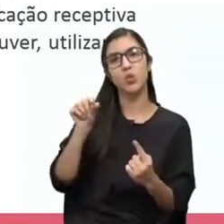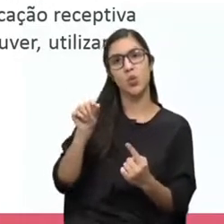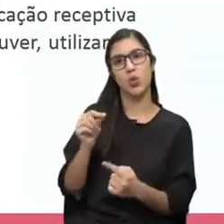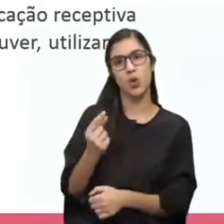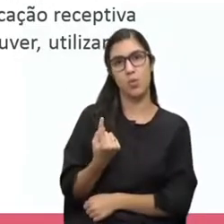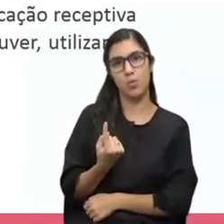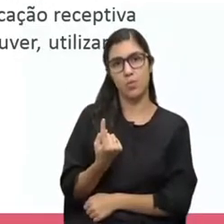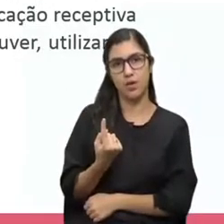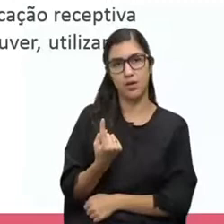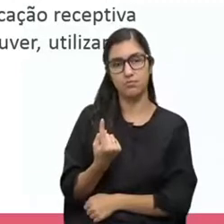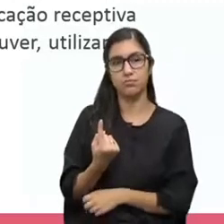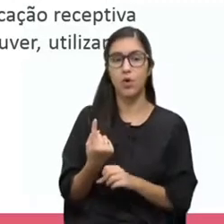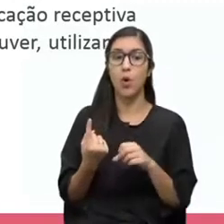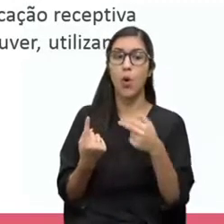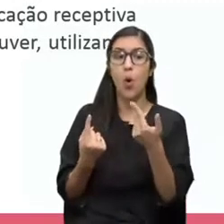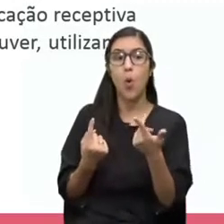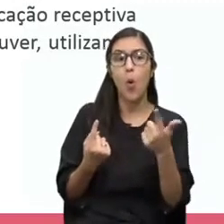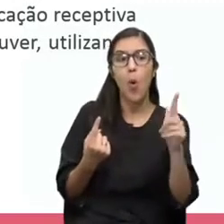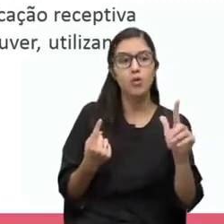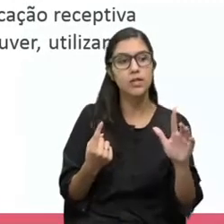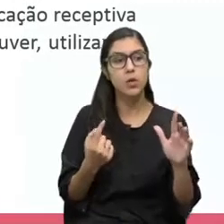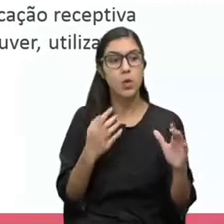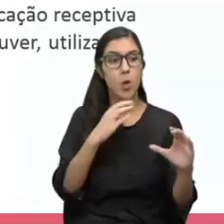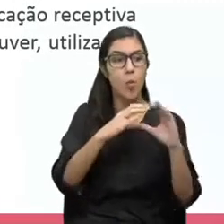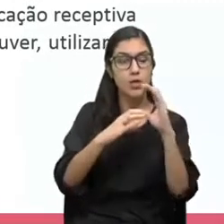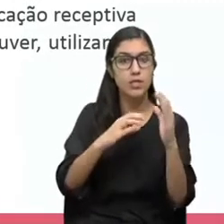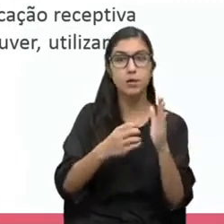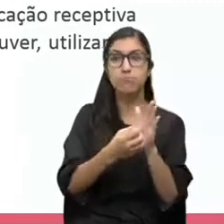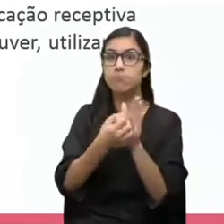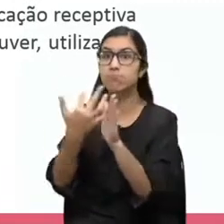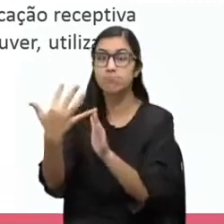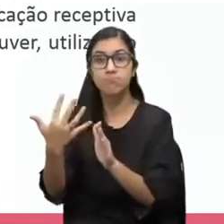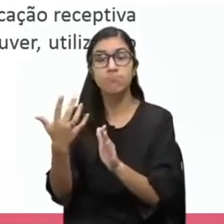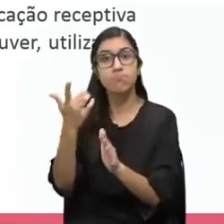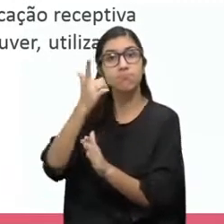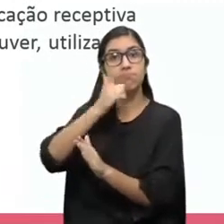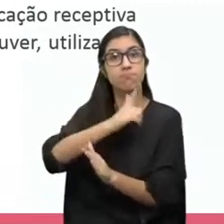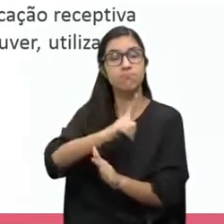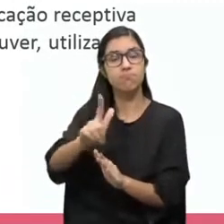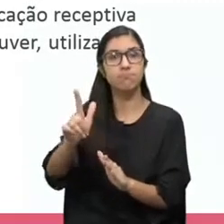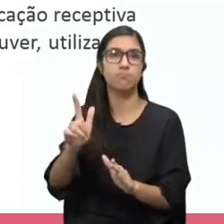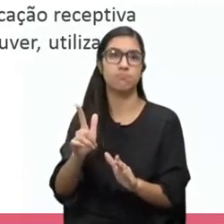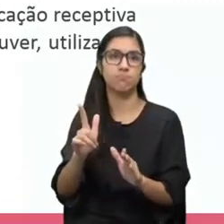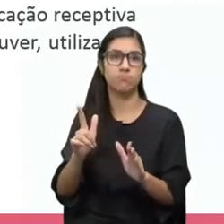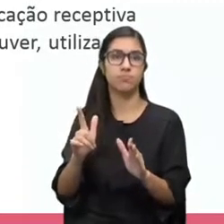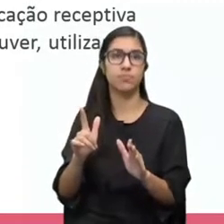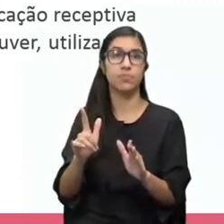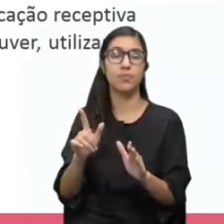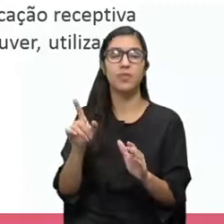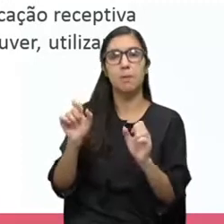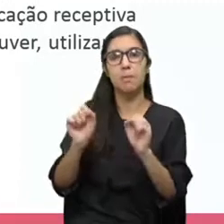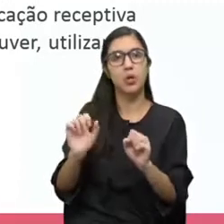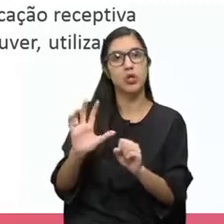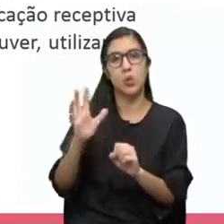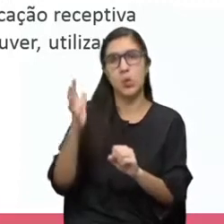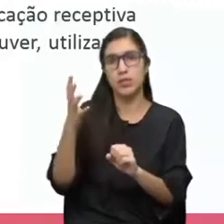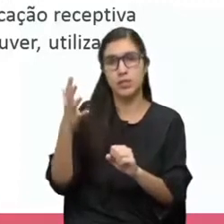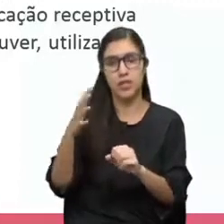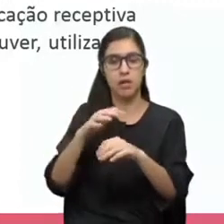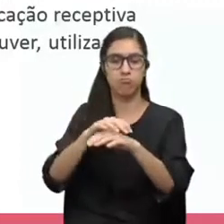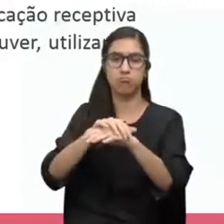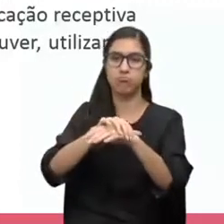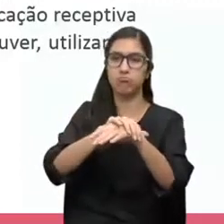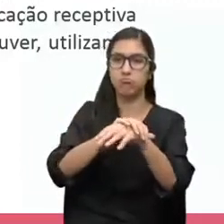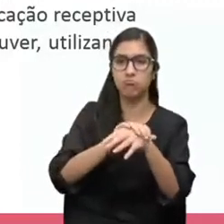uma ou mais formas de comunicação para a comunicação receptiva, que poderá ocorrer de maneira